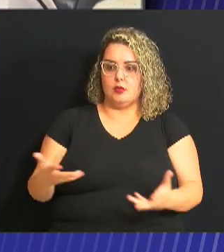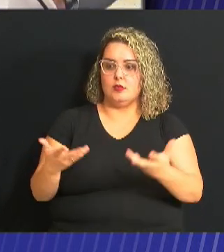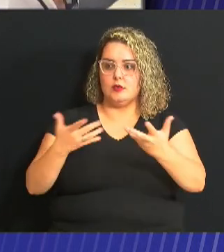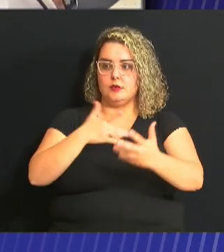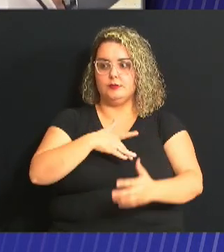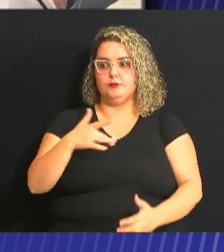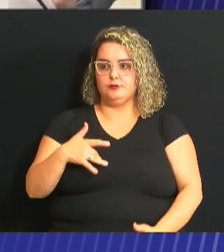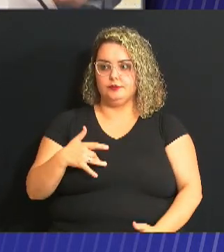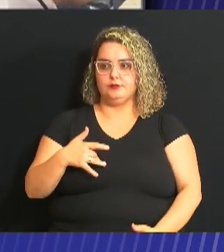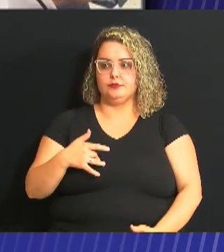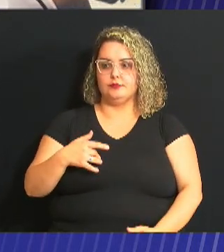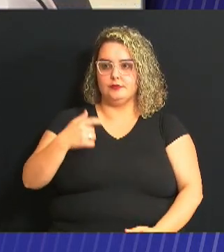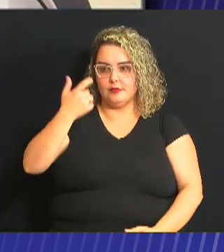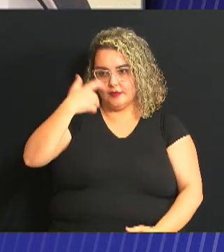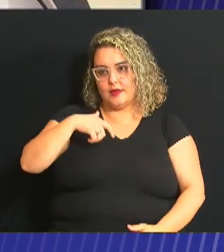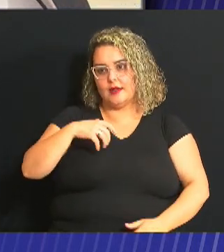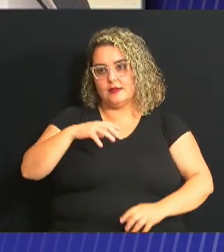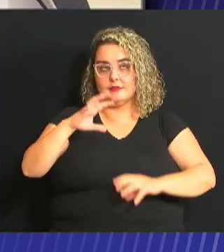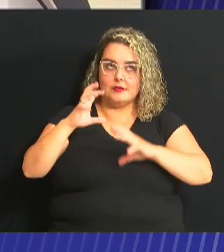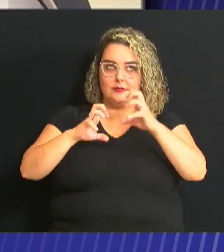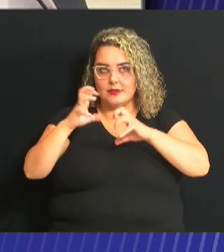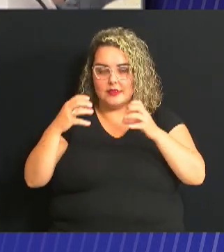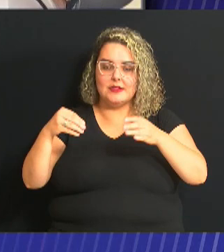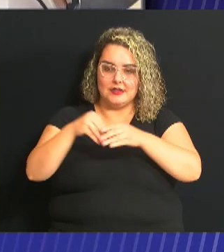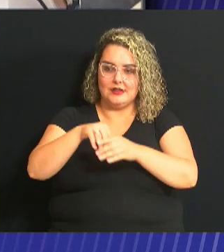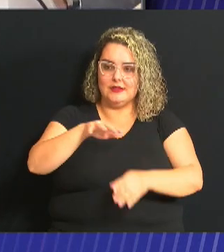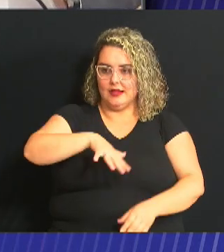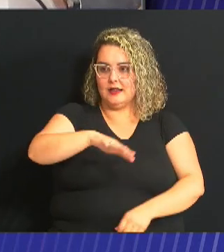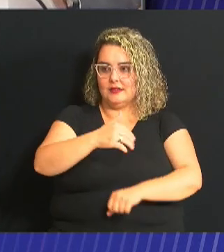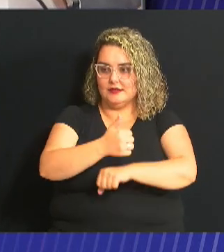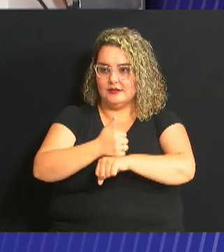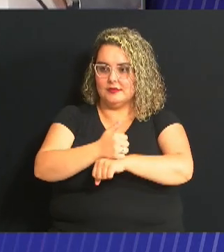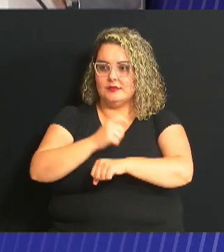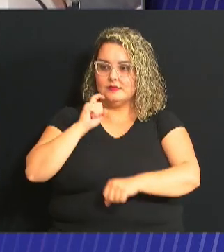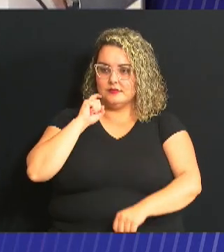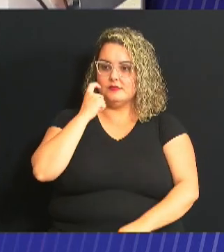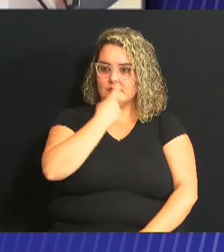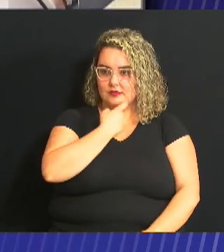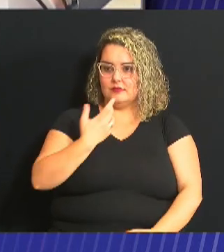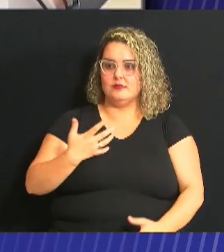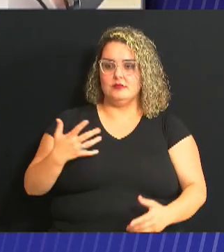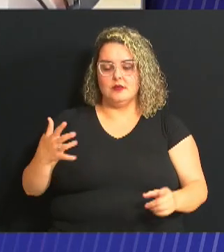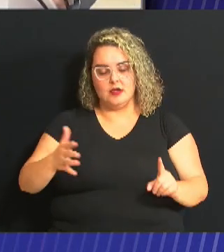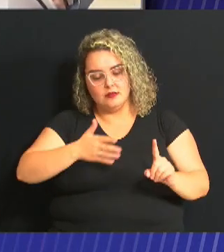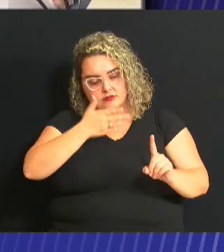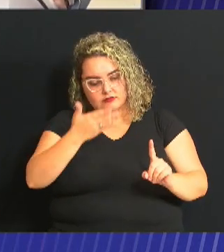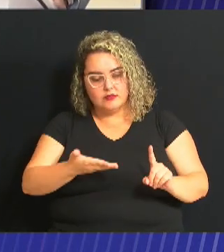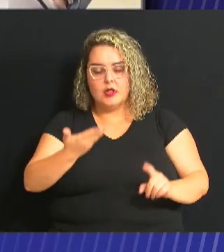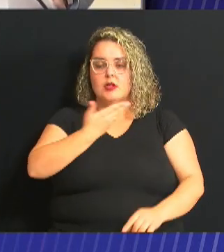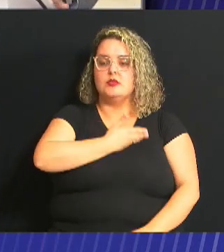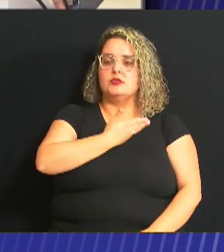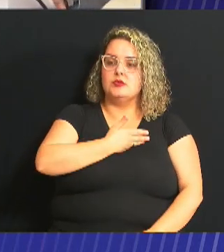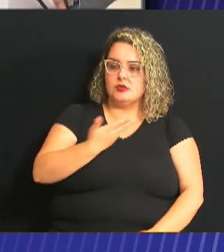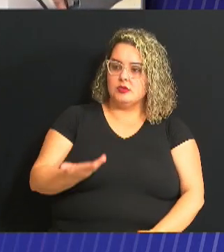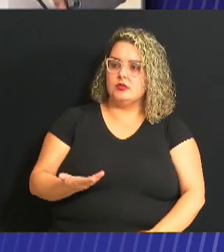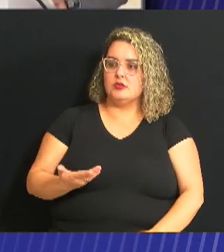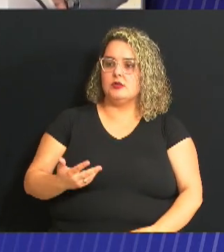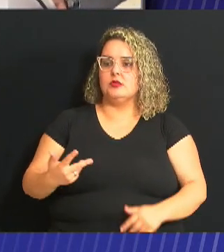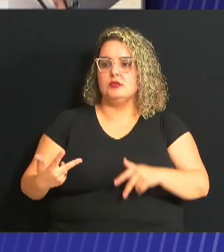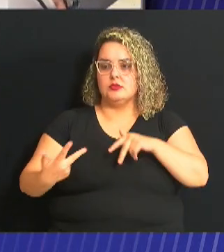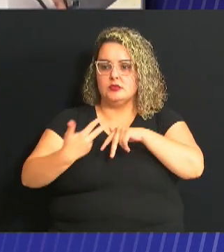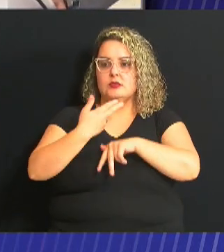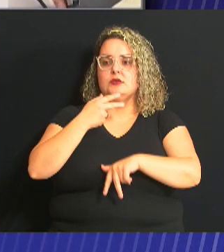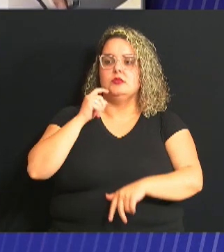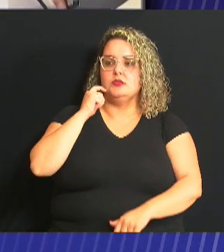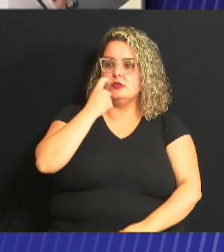minha briga dentro da odontologia, mas render aqui minhas homenagens aos nossos colegas profissionais, cirurgiões dentistas, que trabalham na